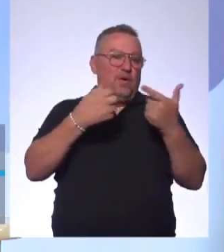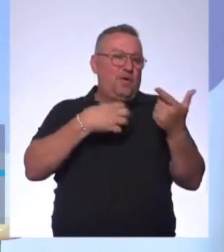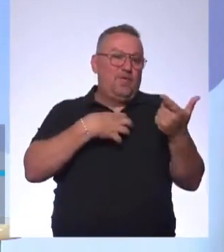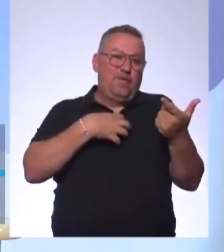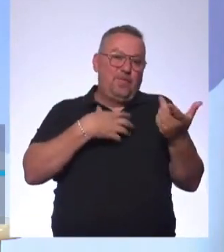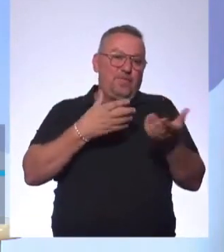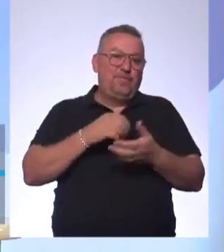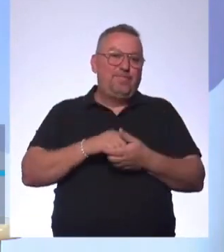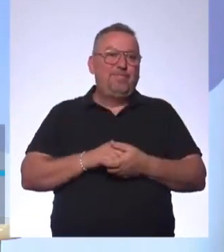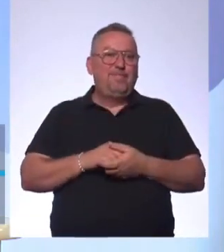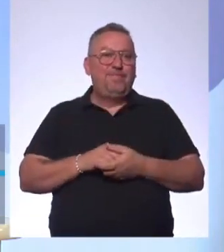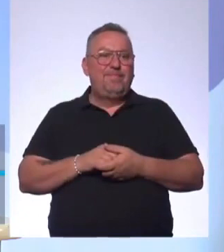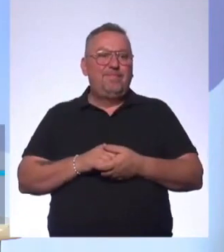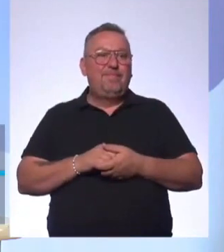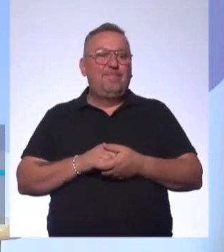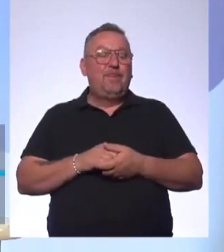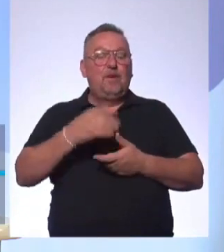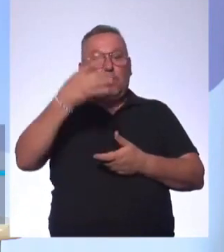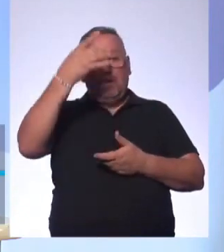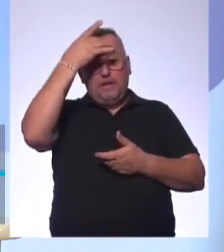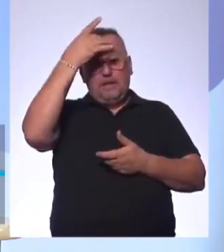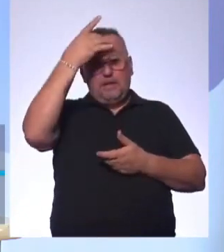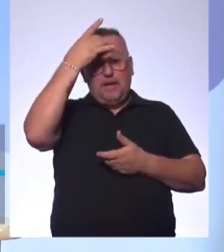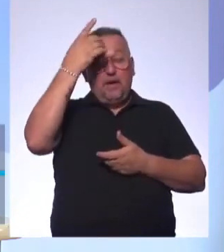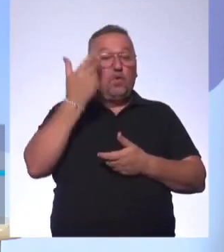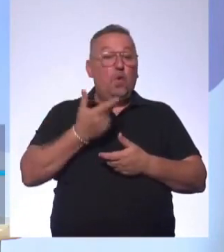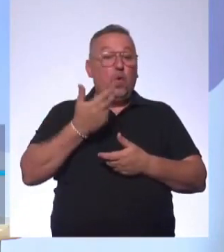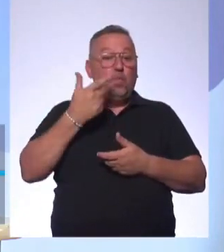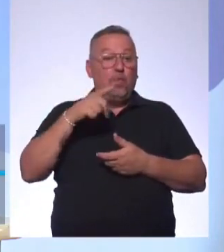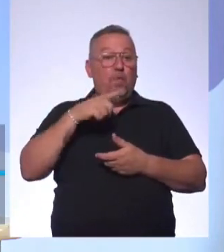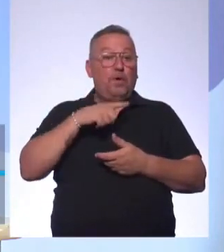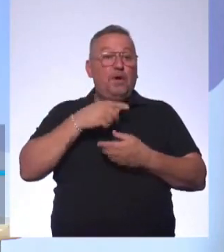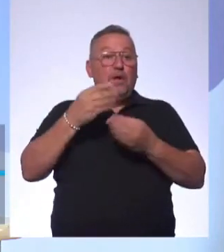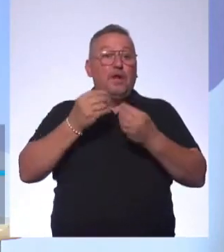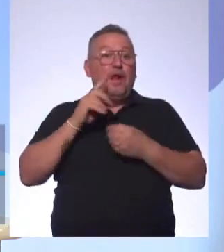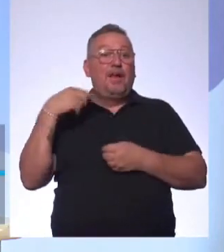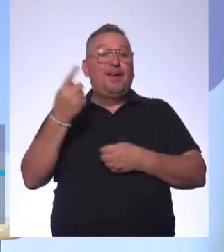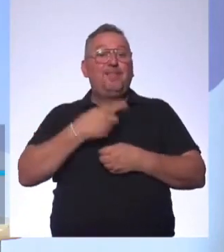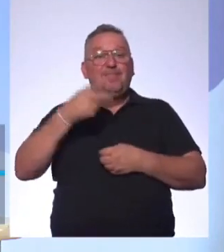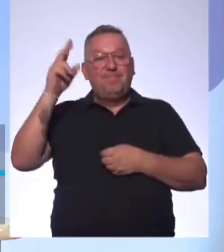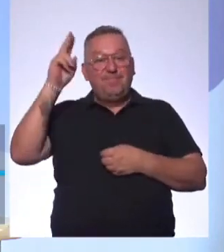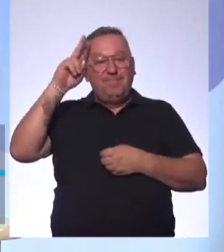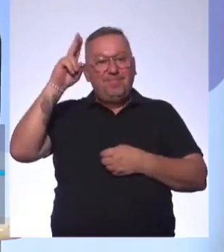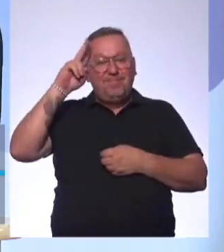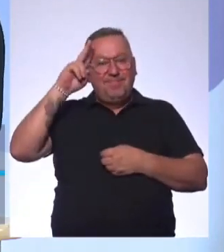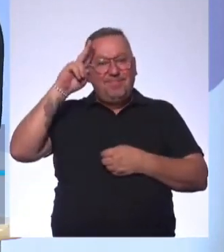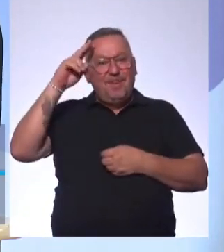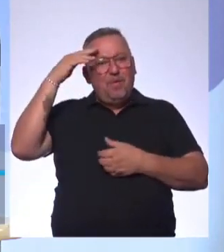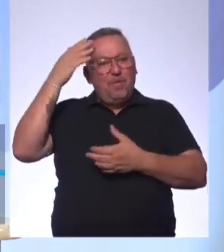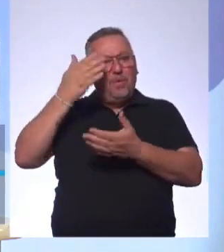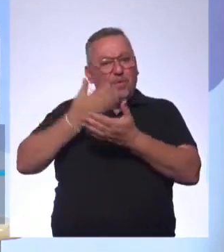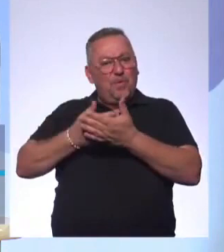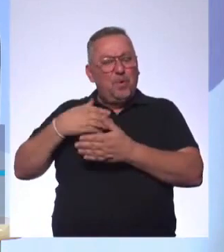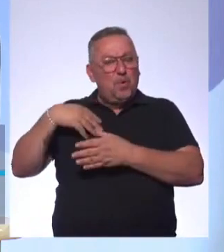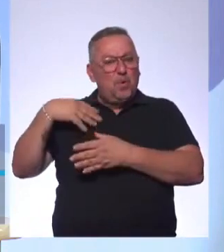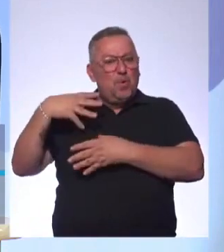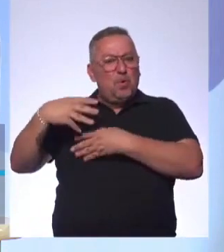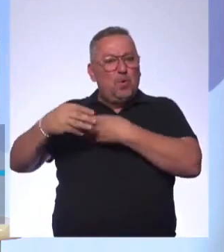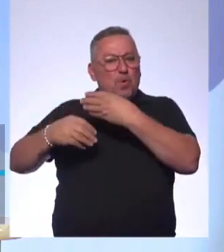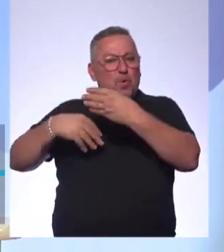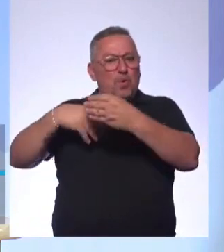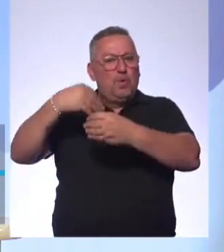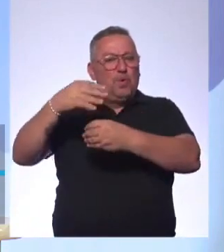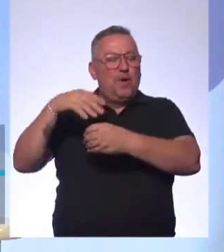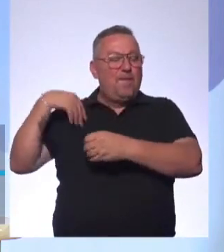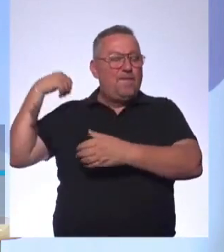né? Então, o senso comum ele também tem aquela parte que traz a nossa história, né? Traz aquelas crenças que vêm de geração em geração, né? Que